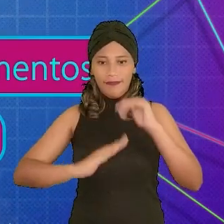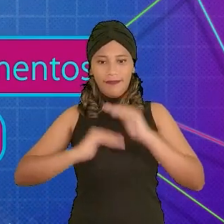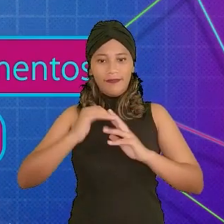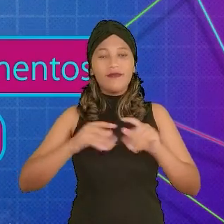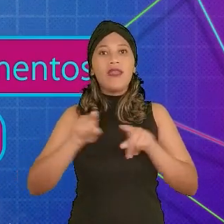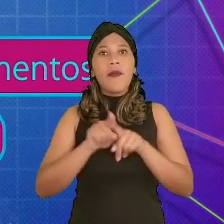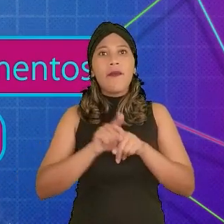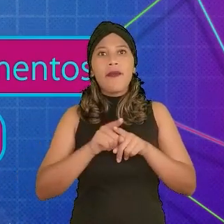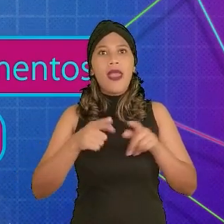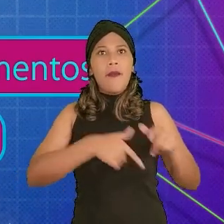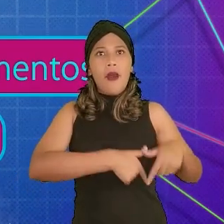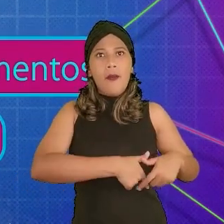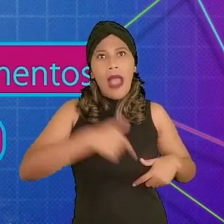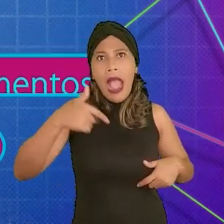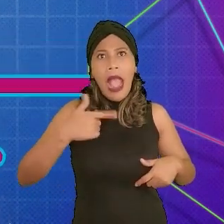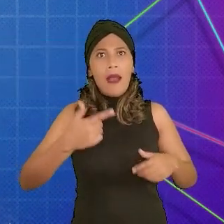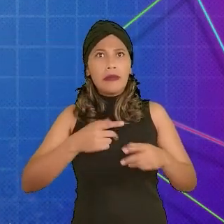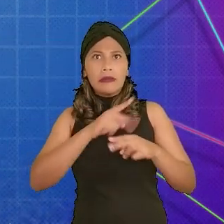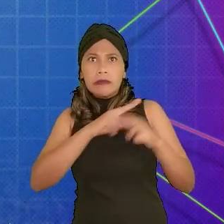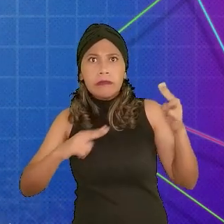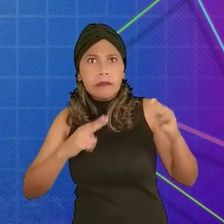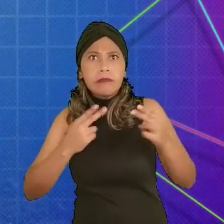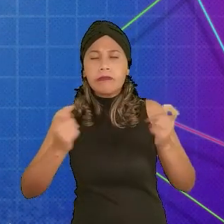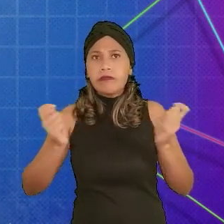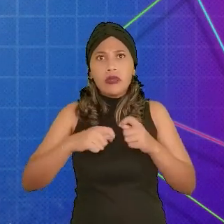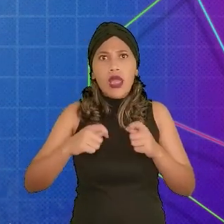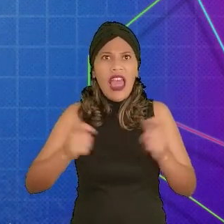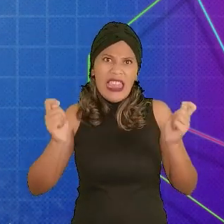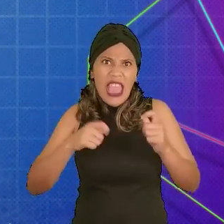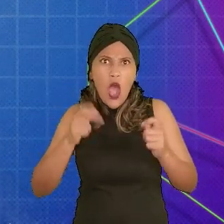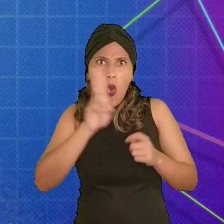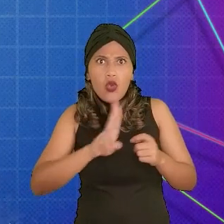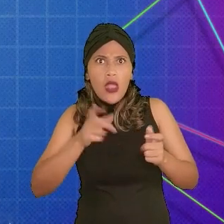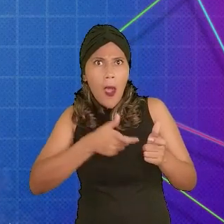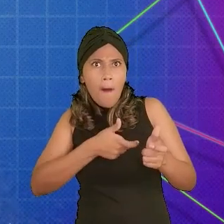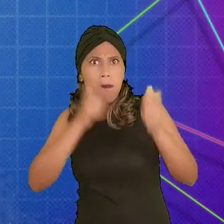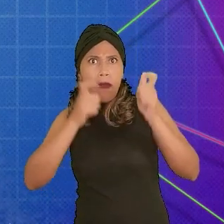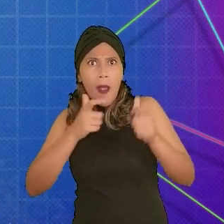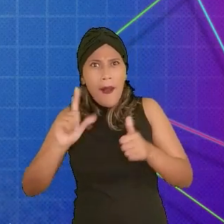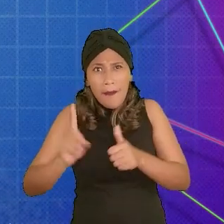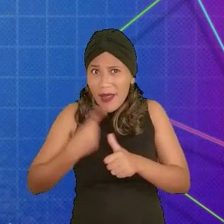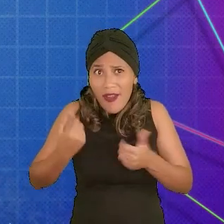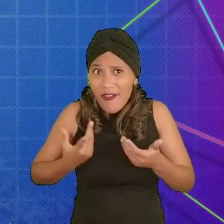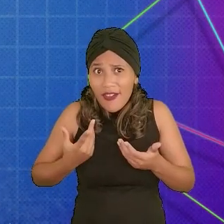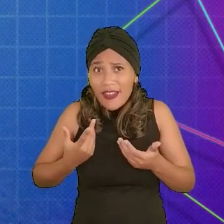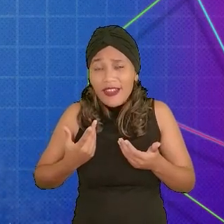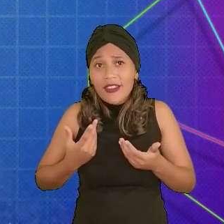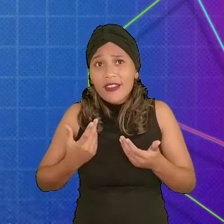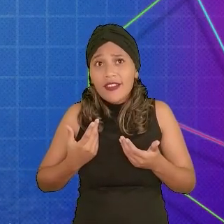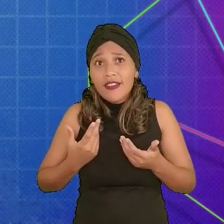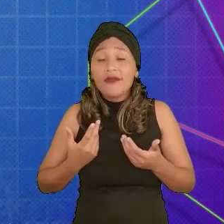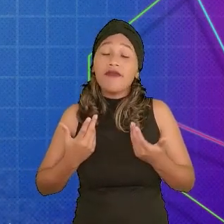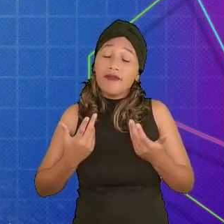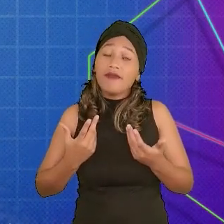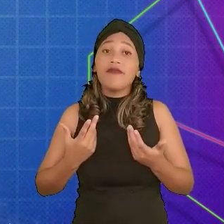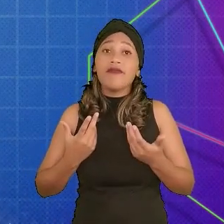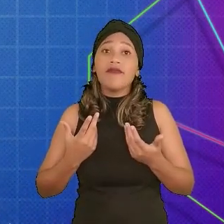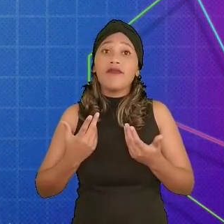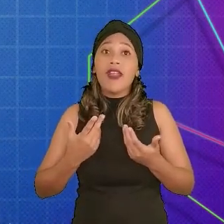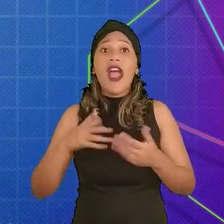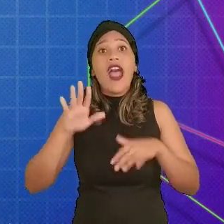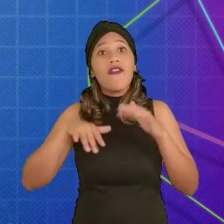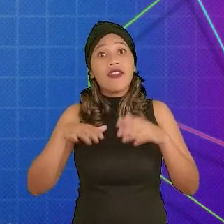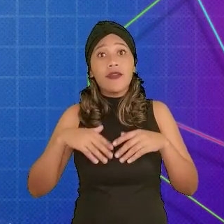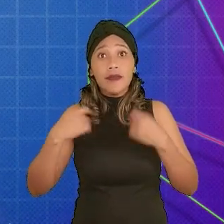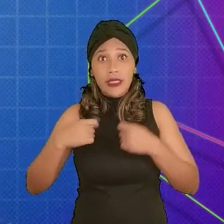ou equipamentos introduzidos ou desbloqueados. Ele vai poder usar uma bazuca pela primeira vez? Pensa, muitas vezes precisamos